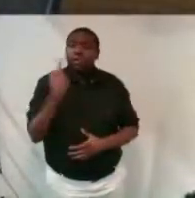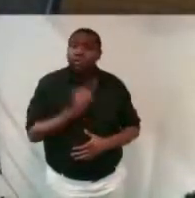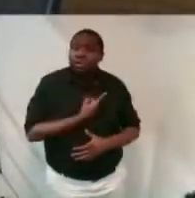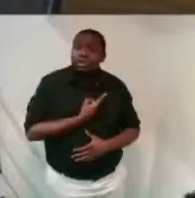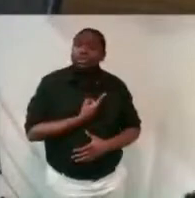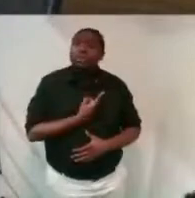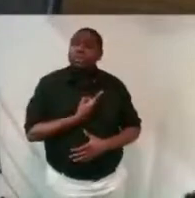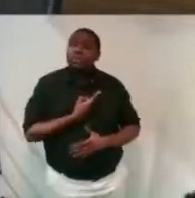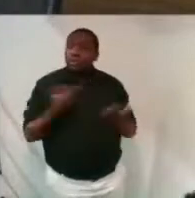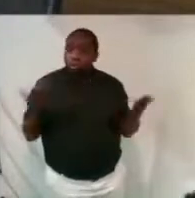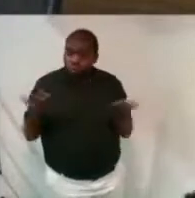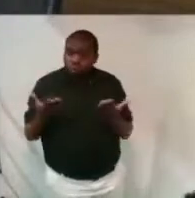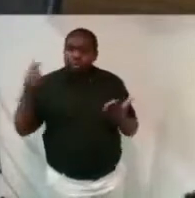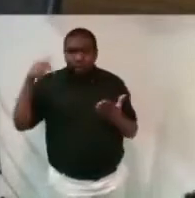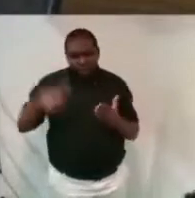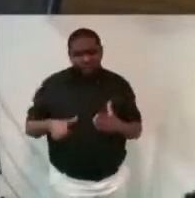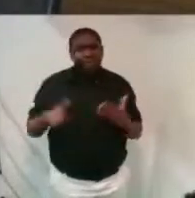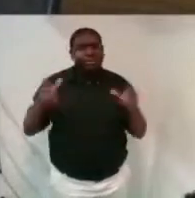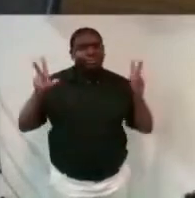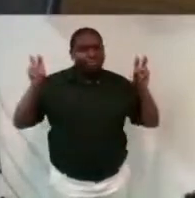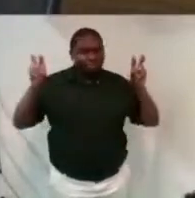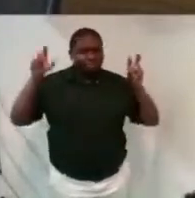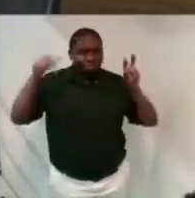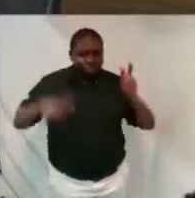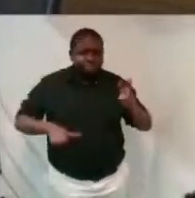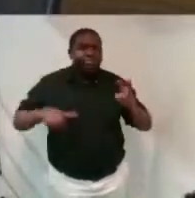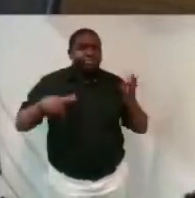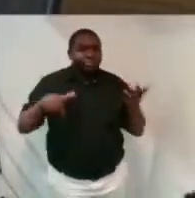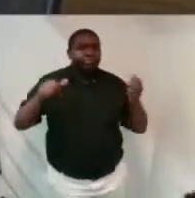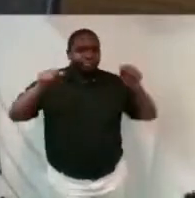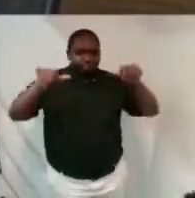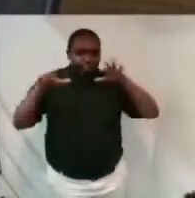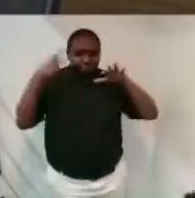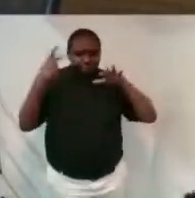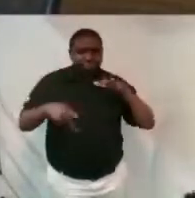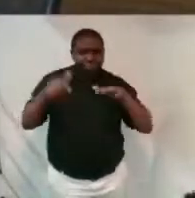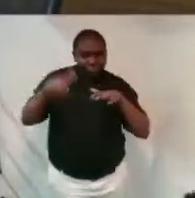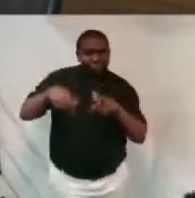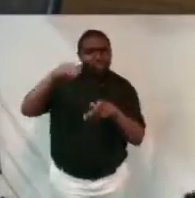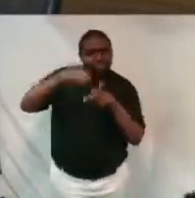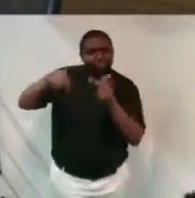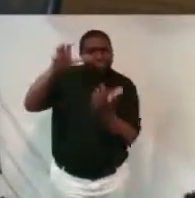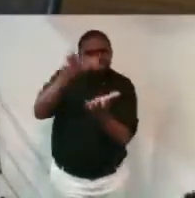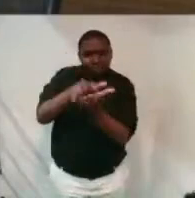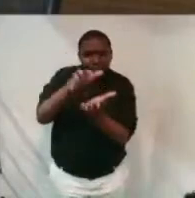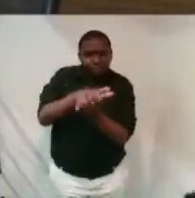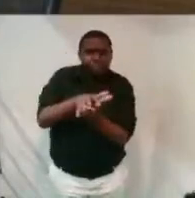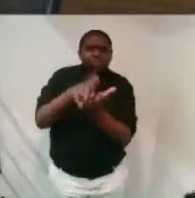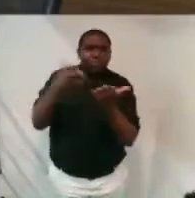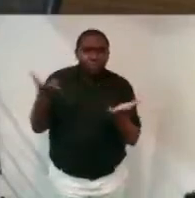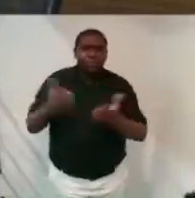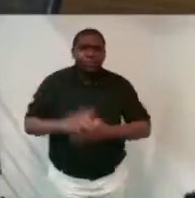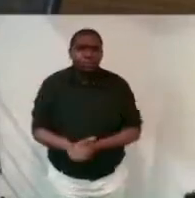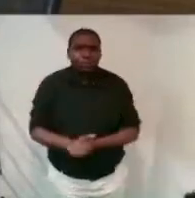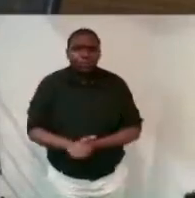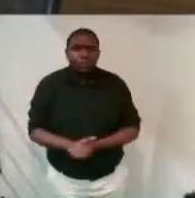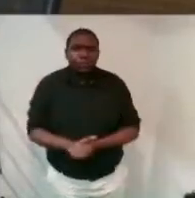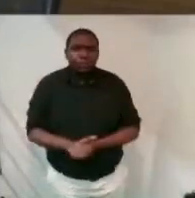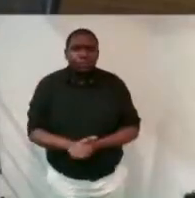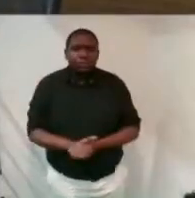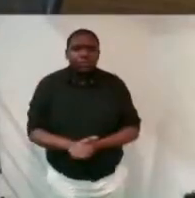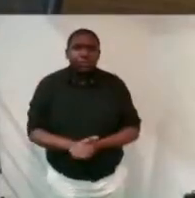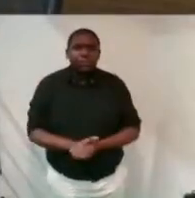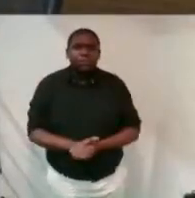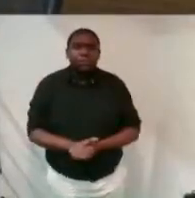fazendo aqui este evento aqui em Pernambuco, no Ministério Público, Pernambuco, aqui na